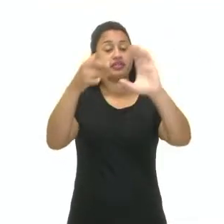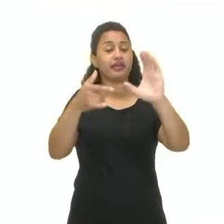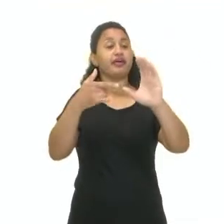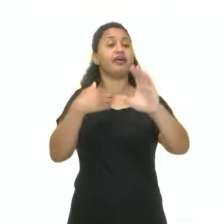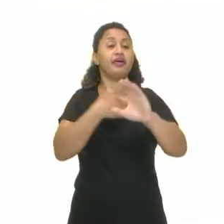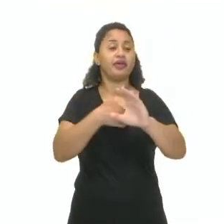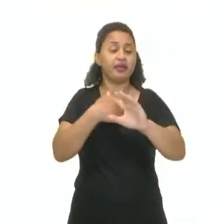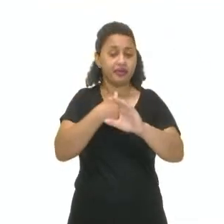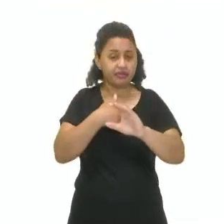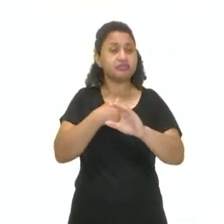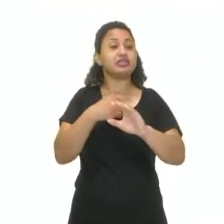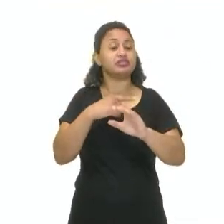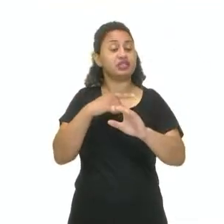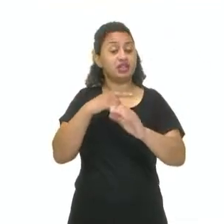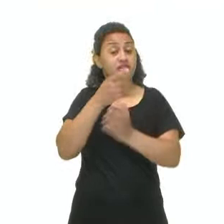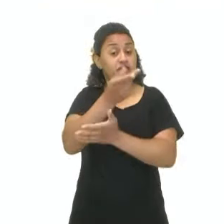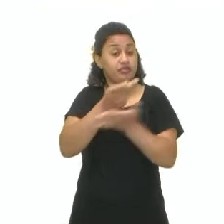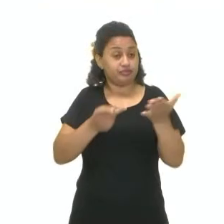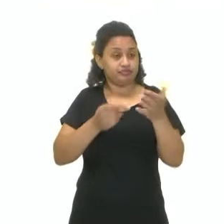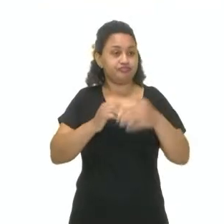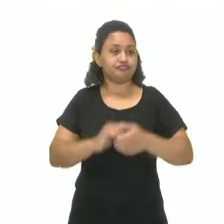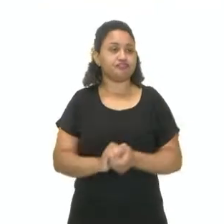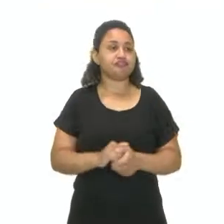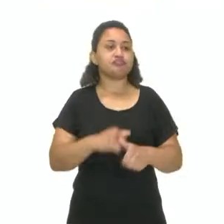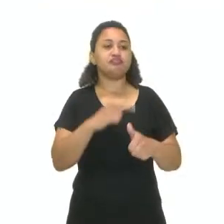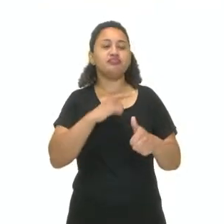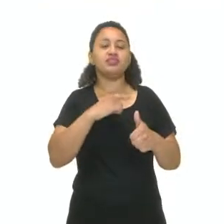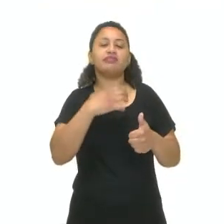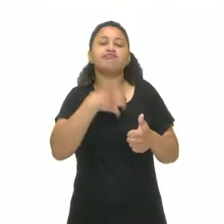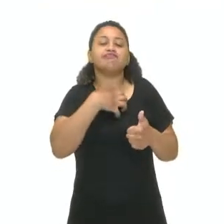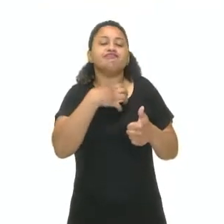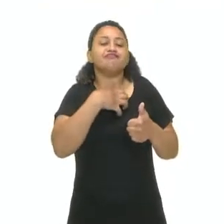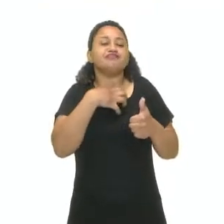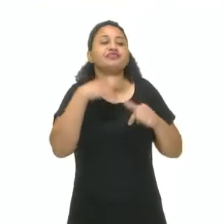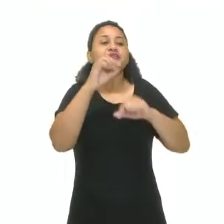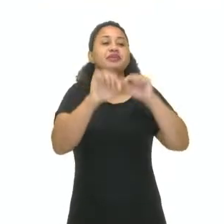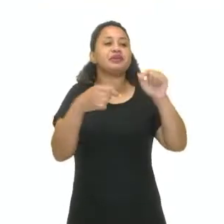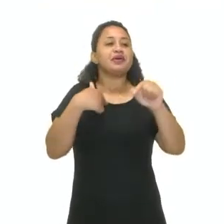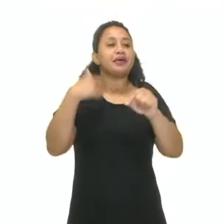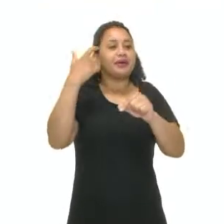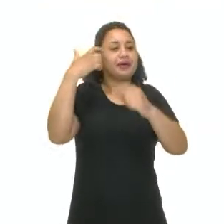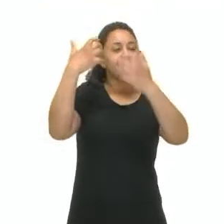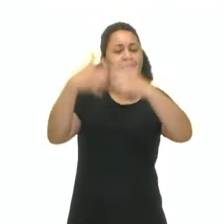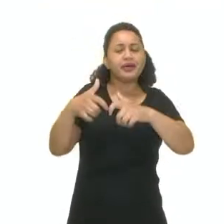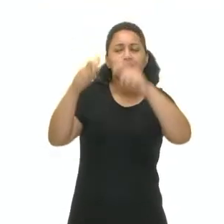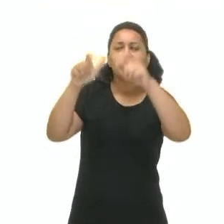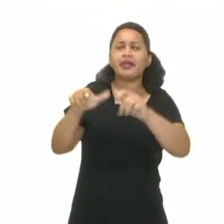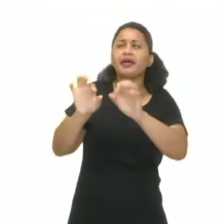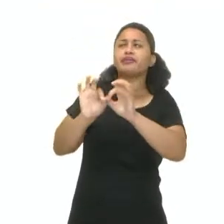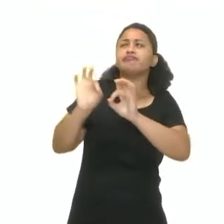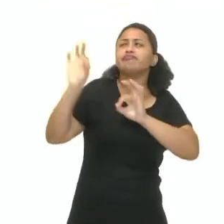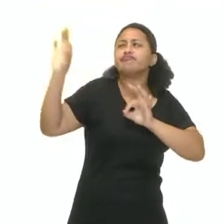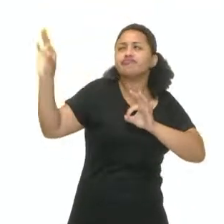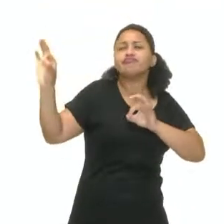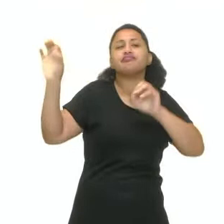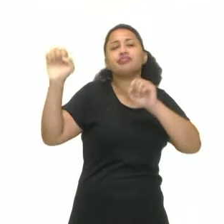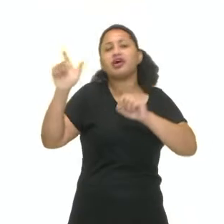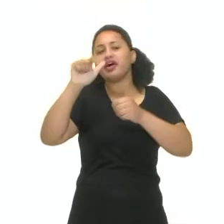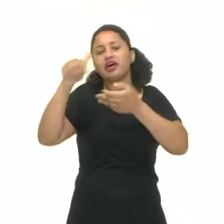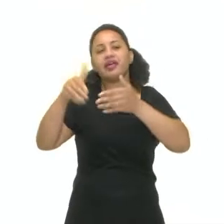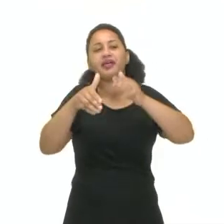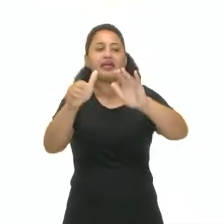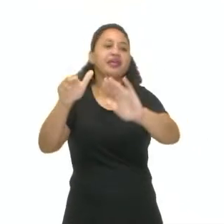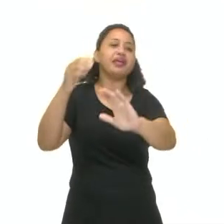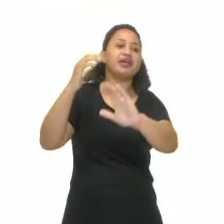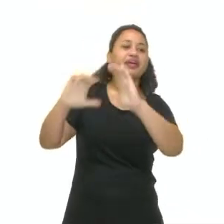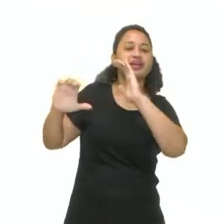da Francisca Júlia. Então, o sentimentalismo, quando ela pensa na pátria distante, poderia descer o rio e